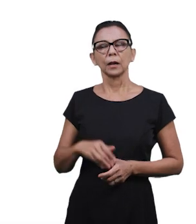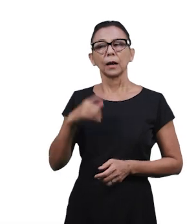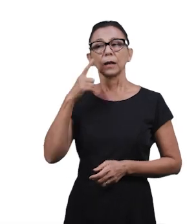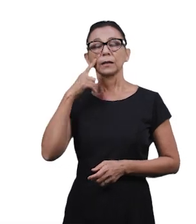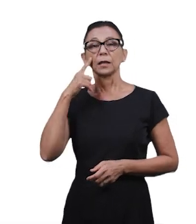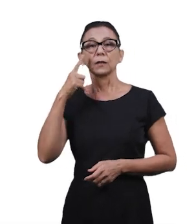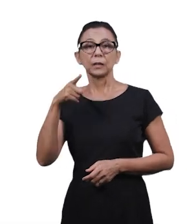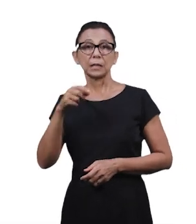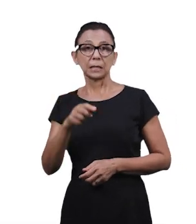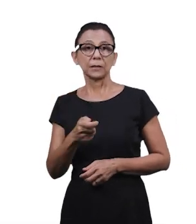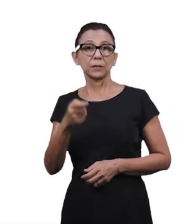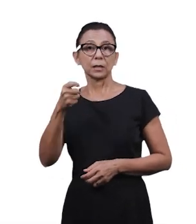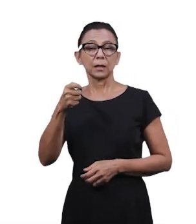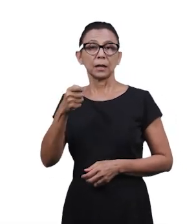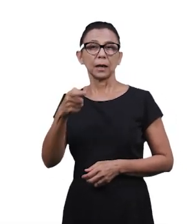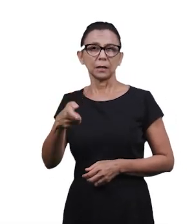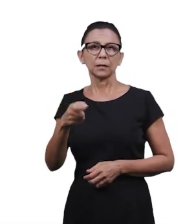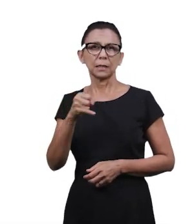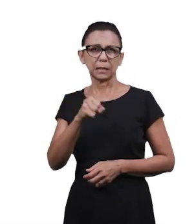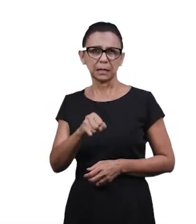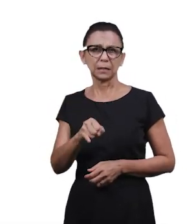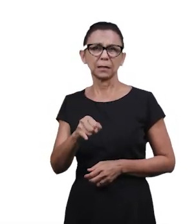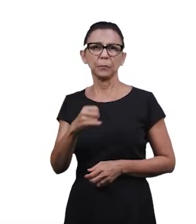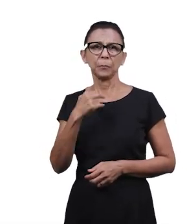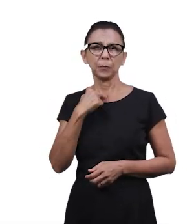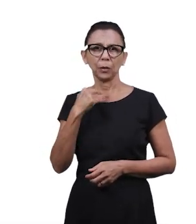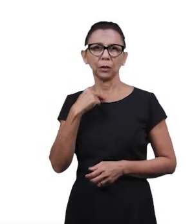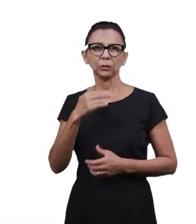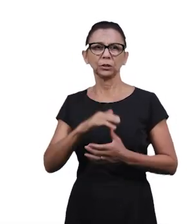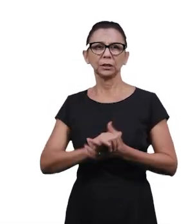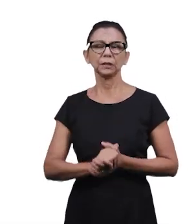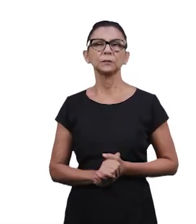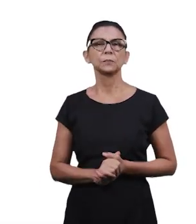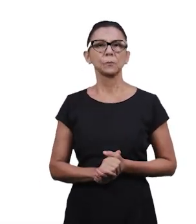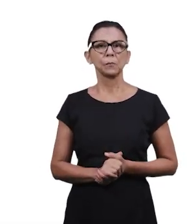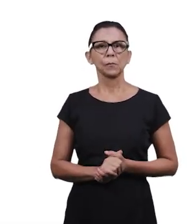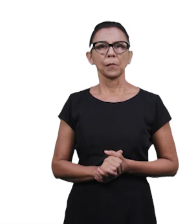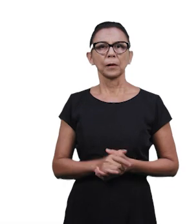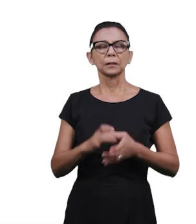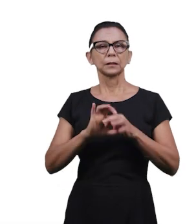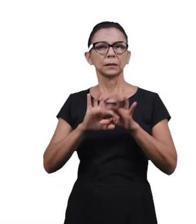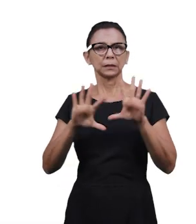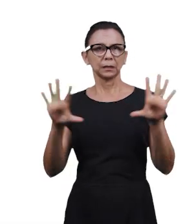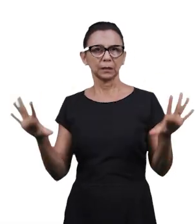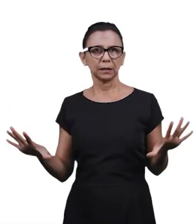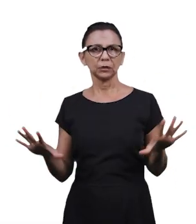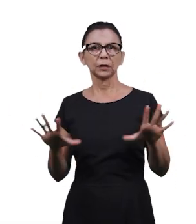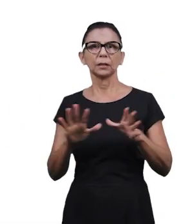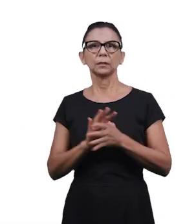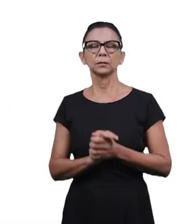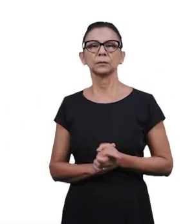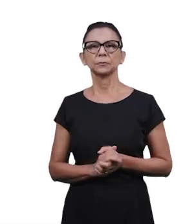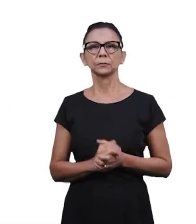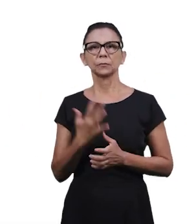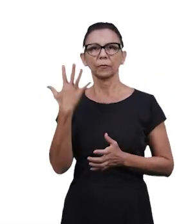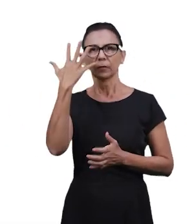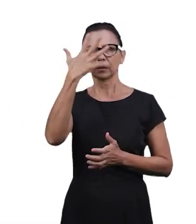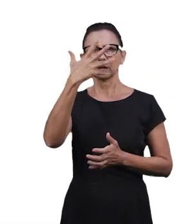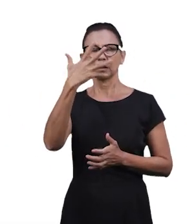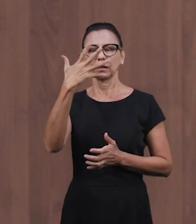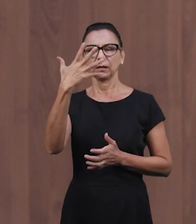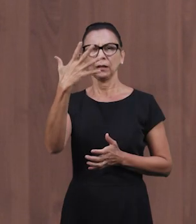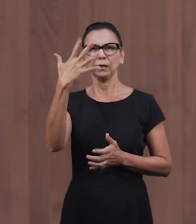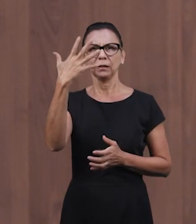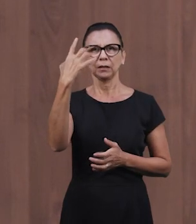autorização da imagem nesse local. E aí, a partir daqui, o vídeo então será pronto para poder ser recebido aqui por